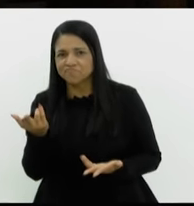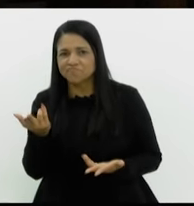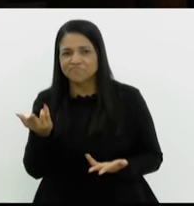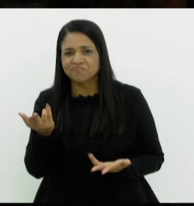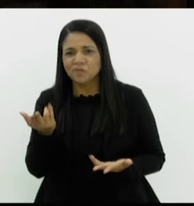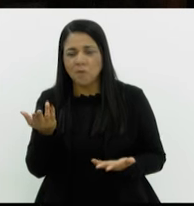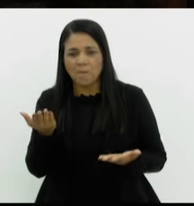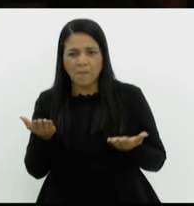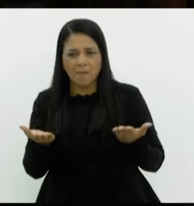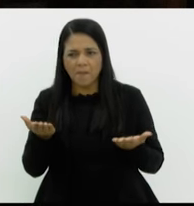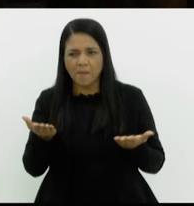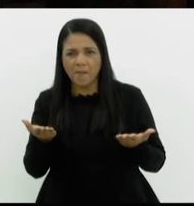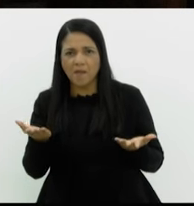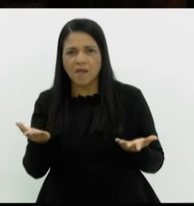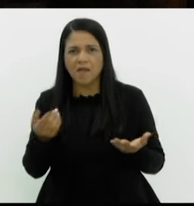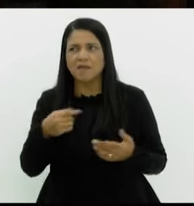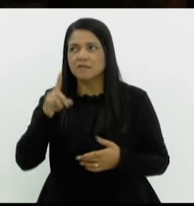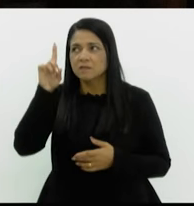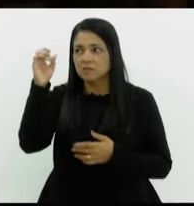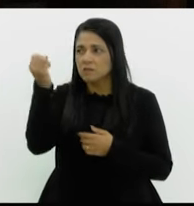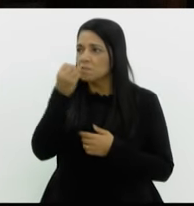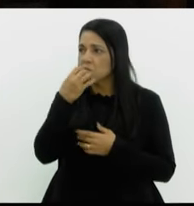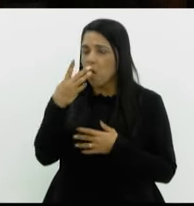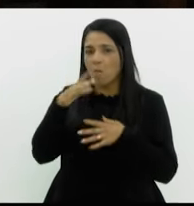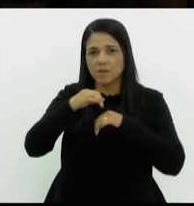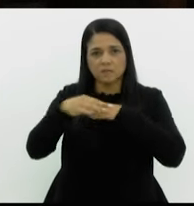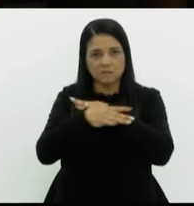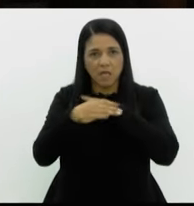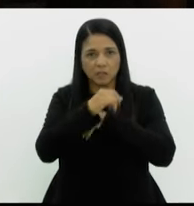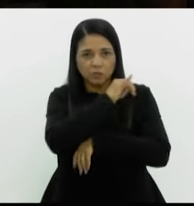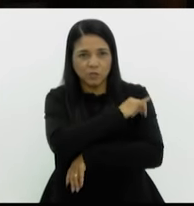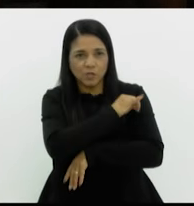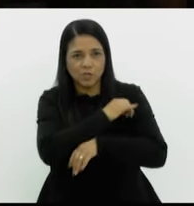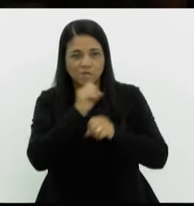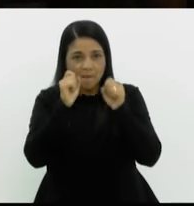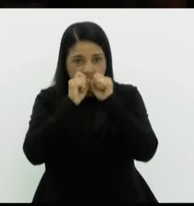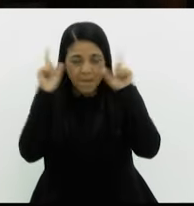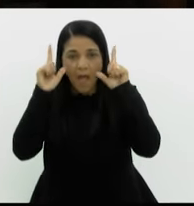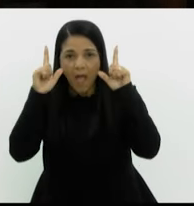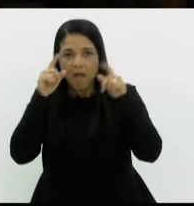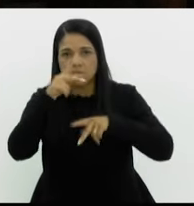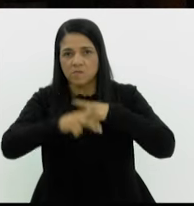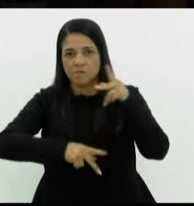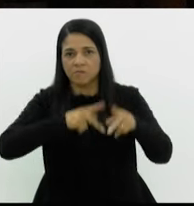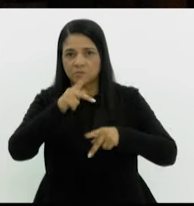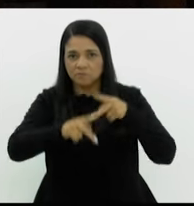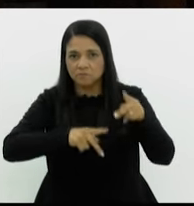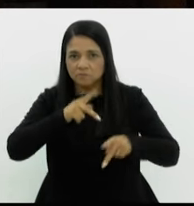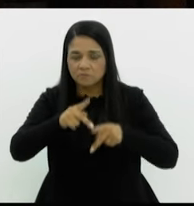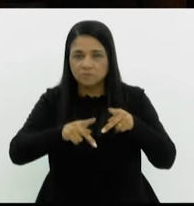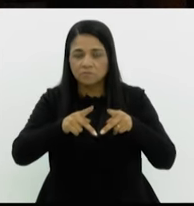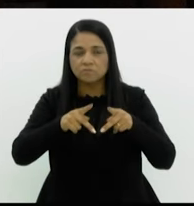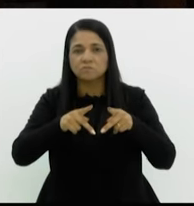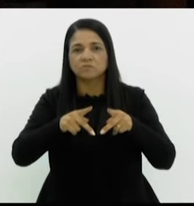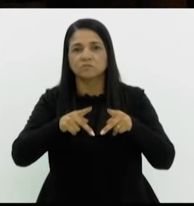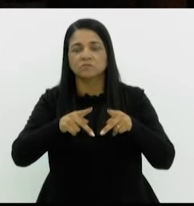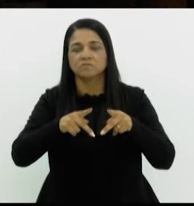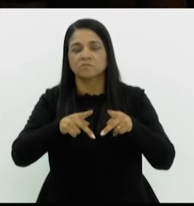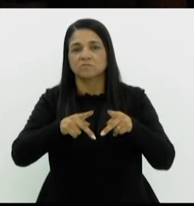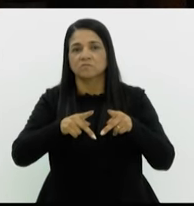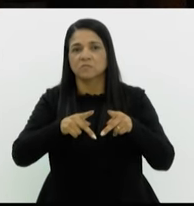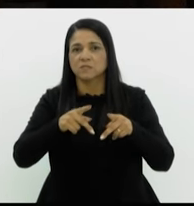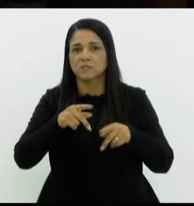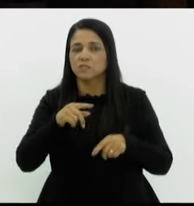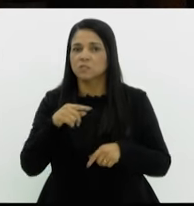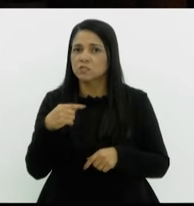é tão bom para essa cidade que vai abrir os olhos dos cariocas para os cariocas verem que, de fato,